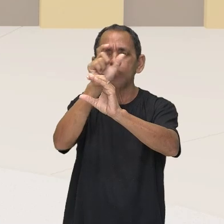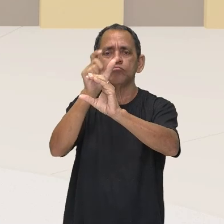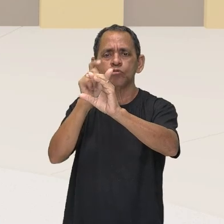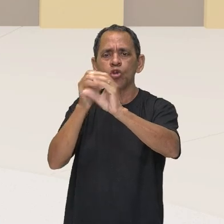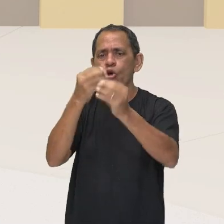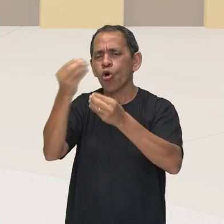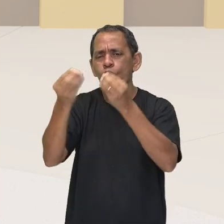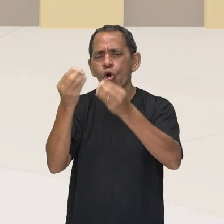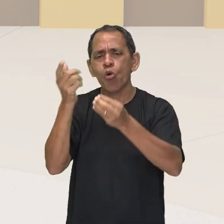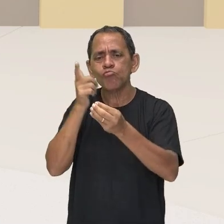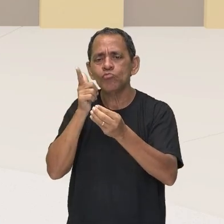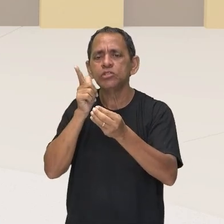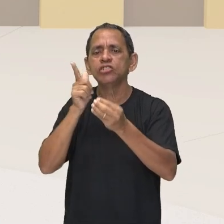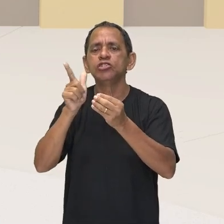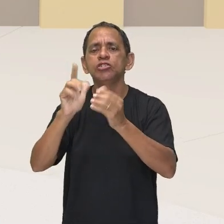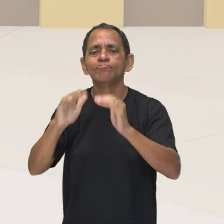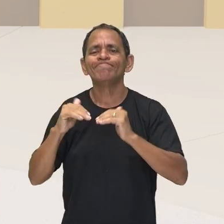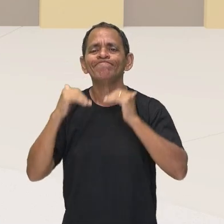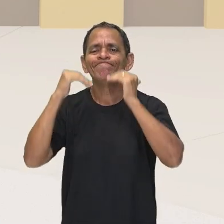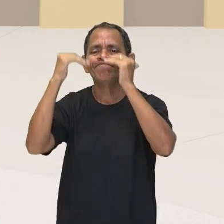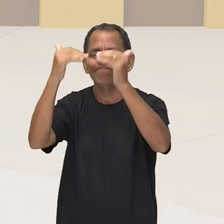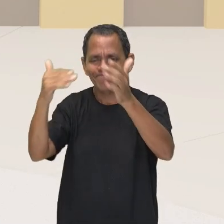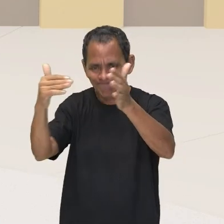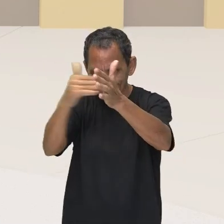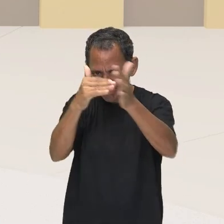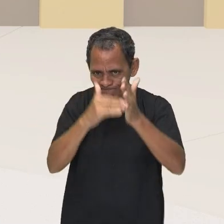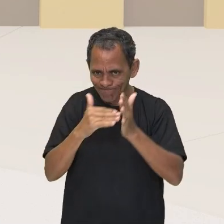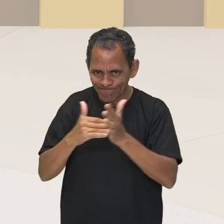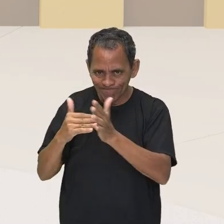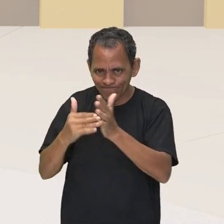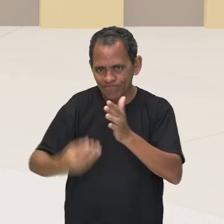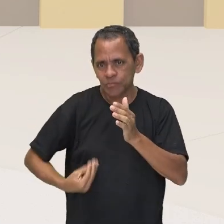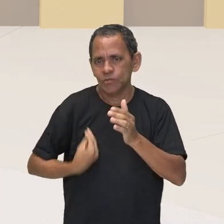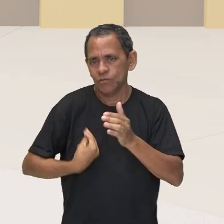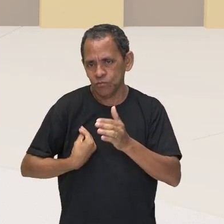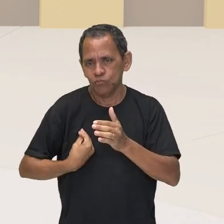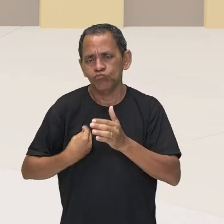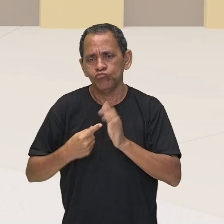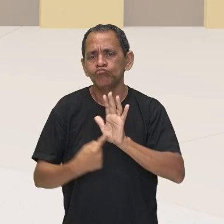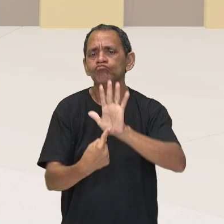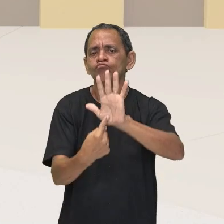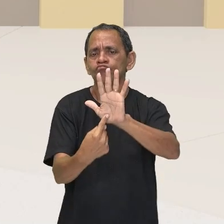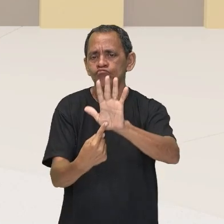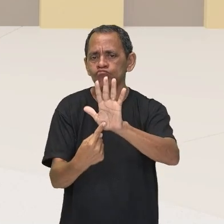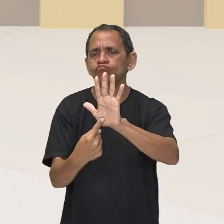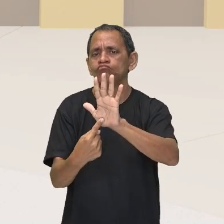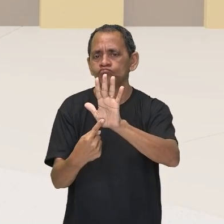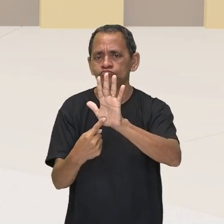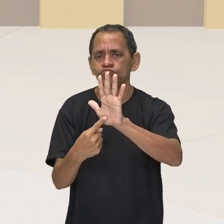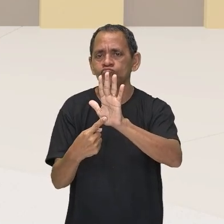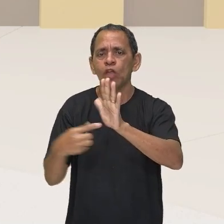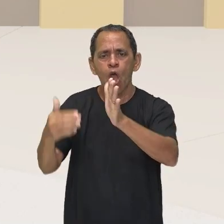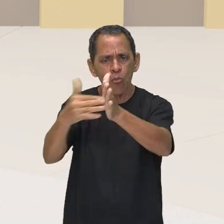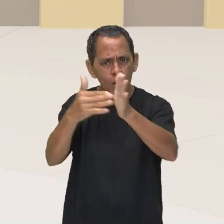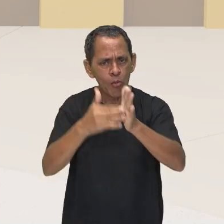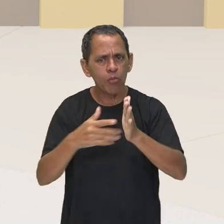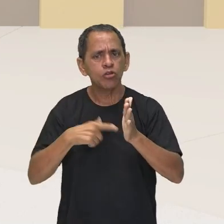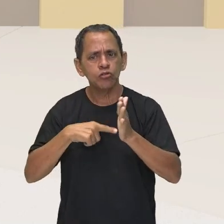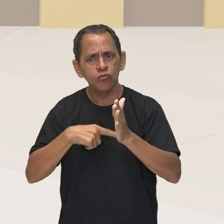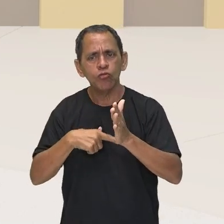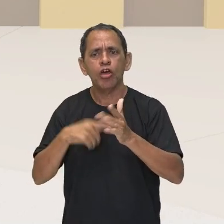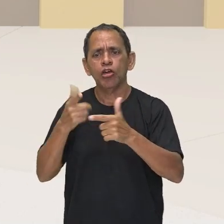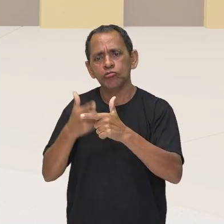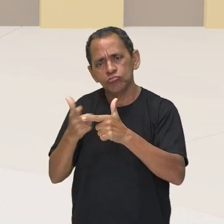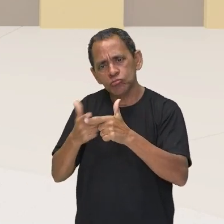conseguiram superar os obstáculos da vida que lhes foram apresentados aí no caminho. E aí vamos ver de